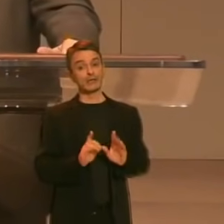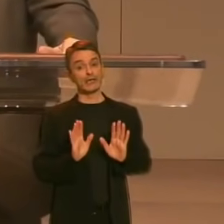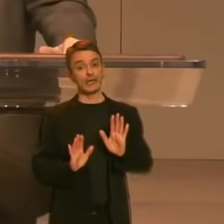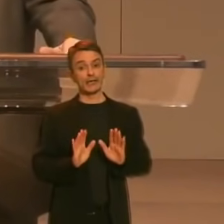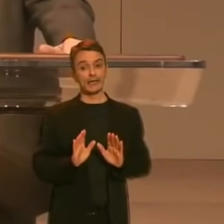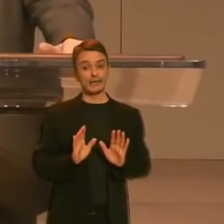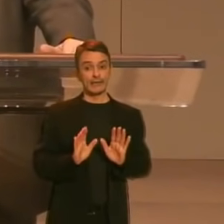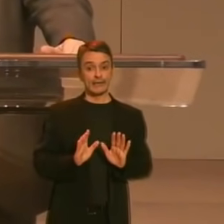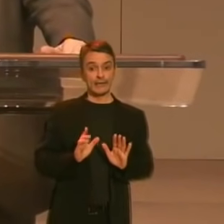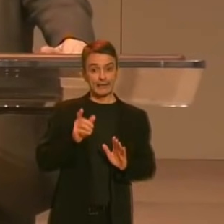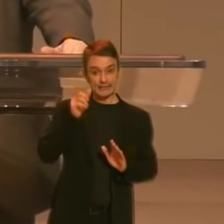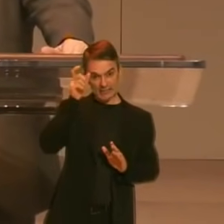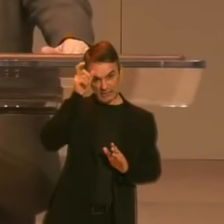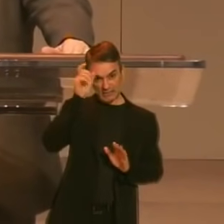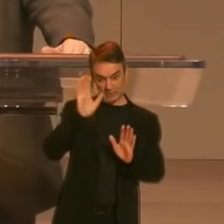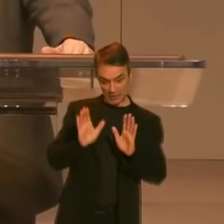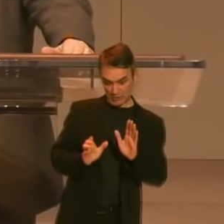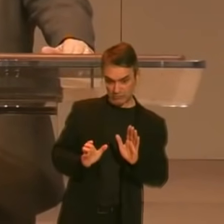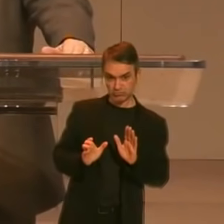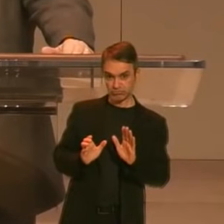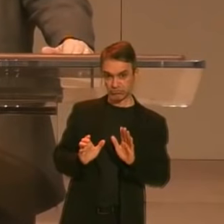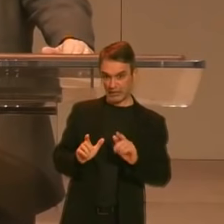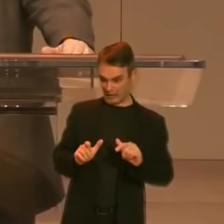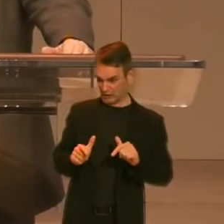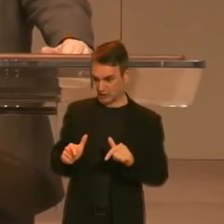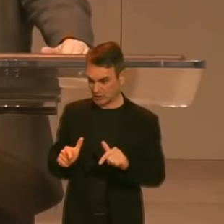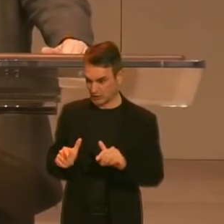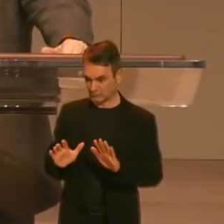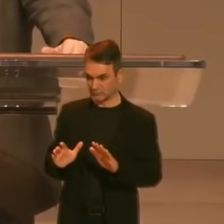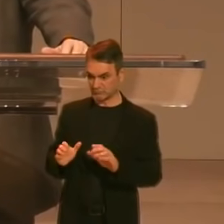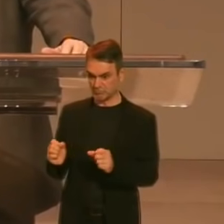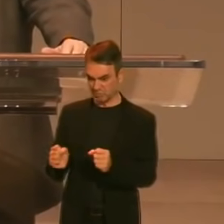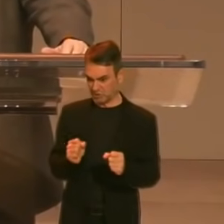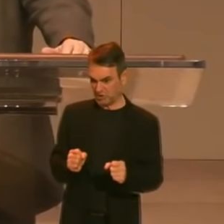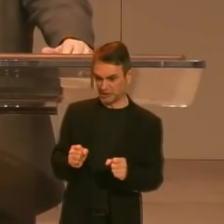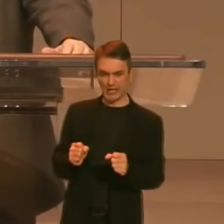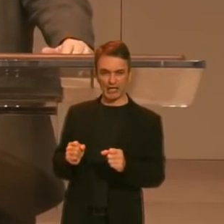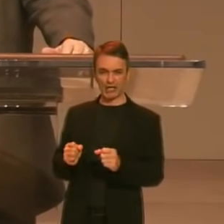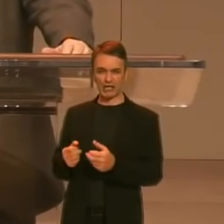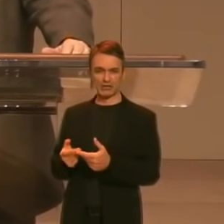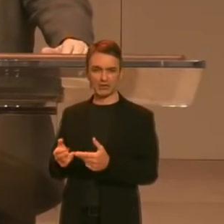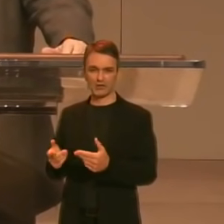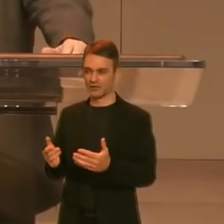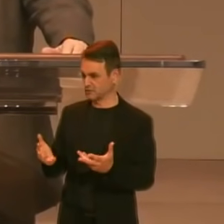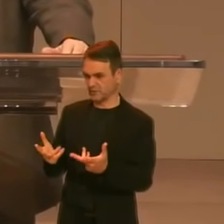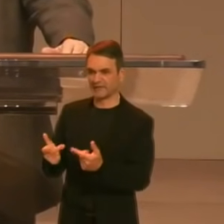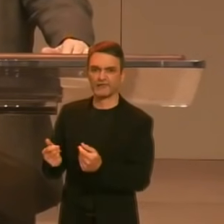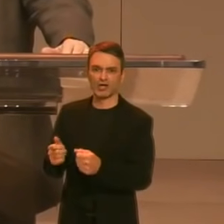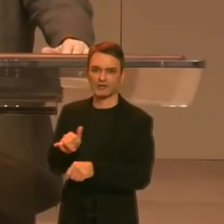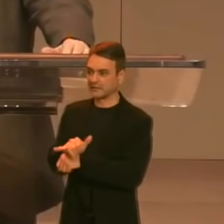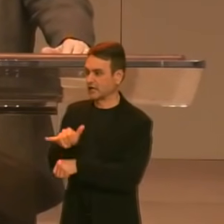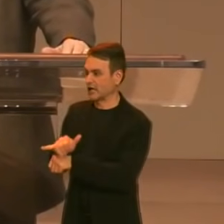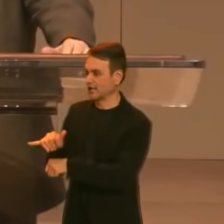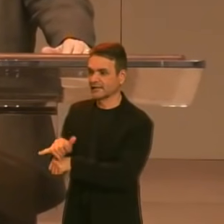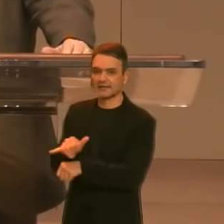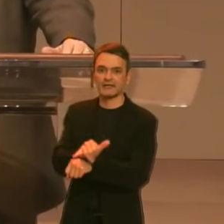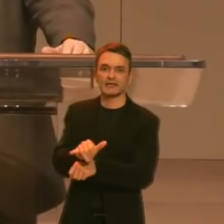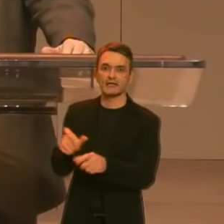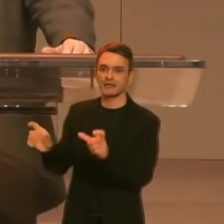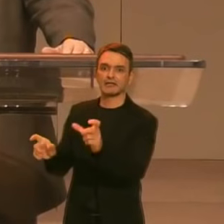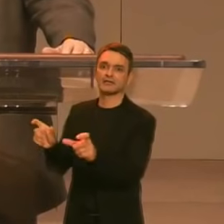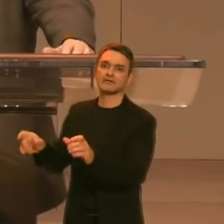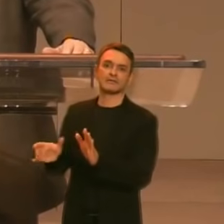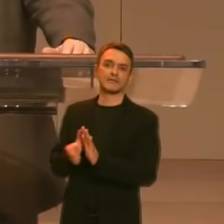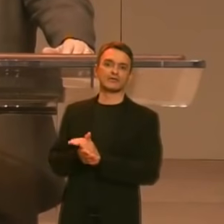segundo a ação de Satanás, com todo o poder, com sinais, com maravilhas enganadoras. E ele fará uso de todas